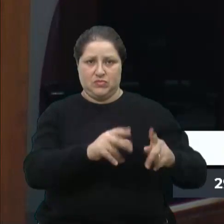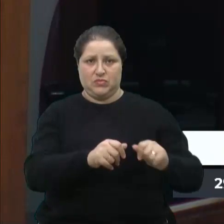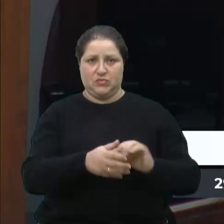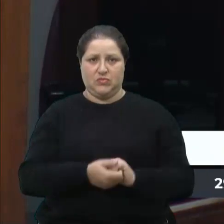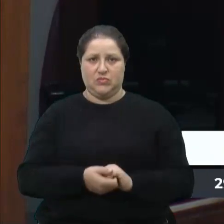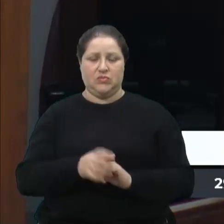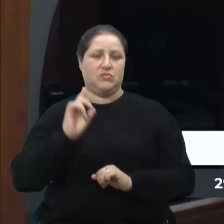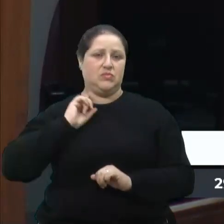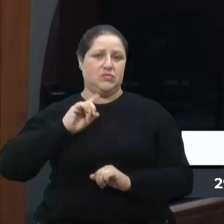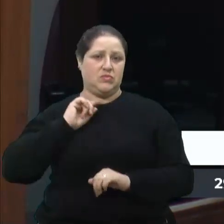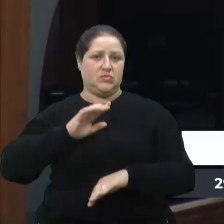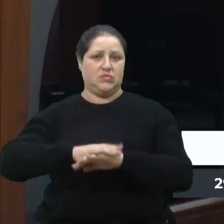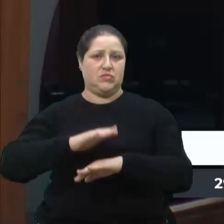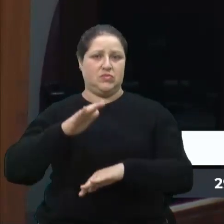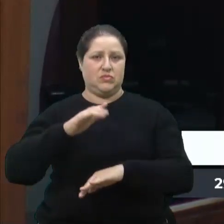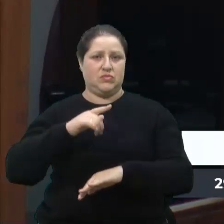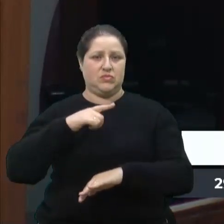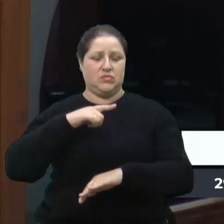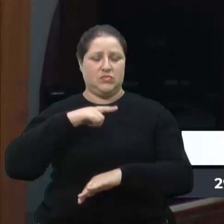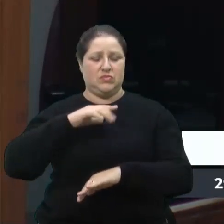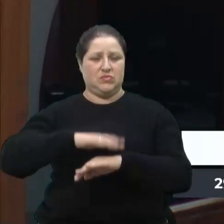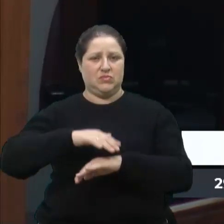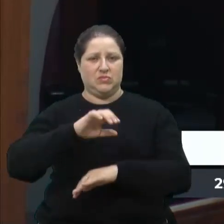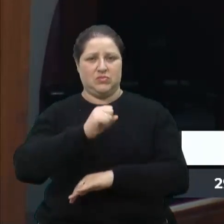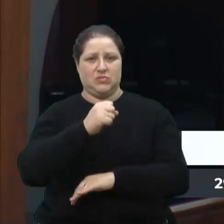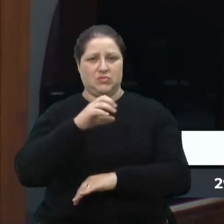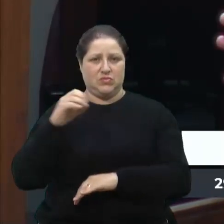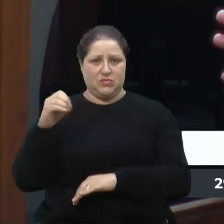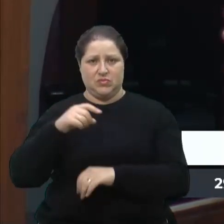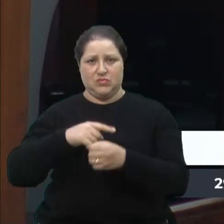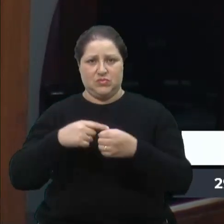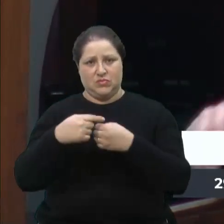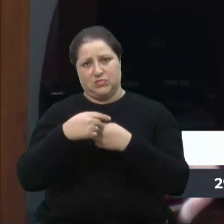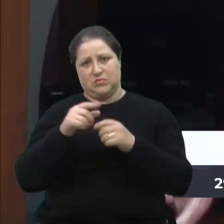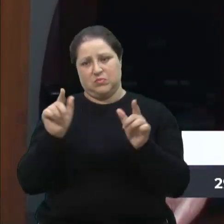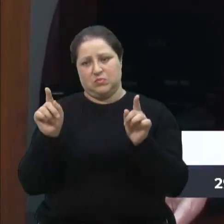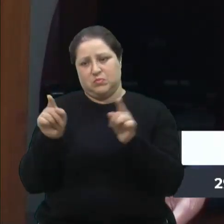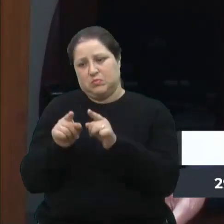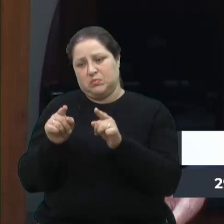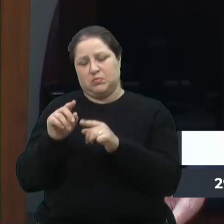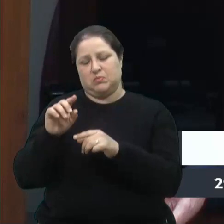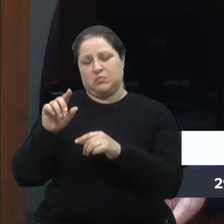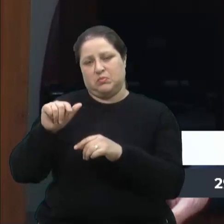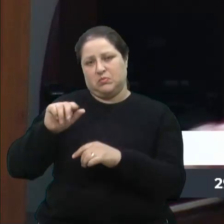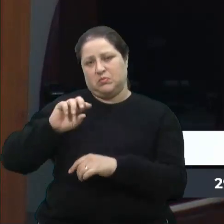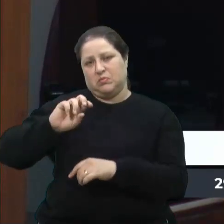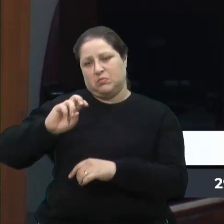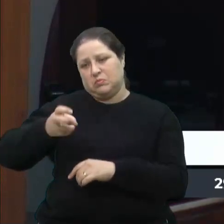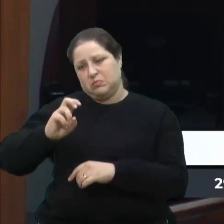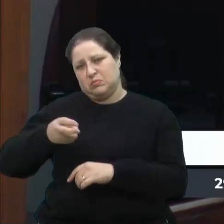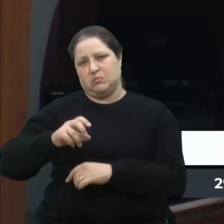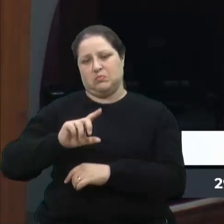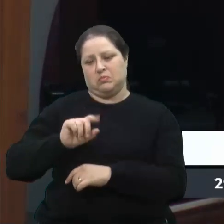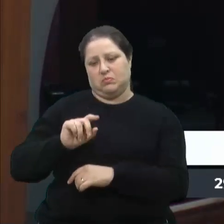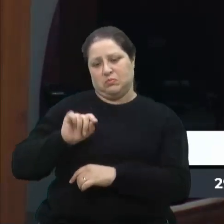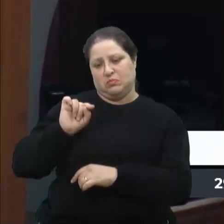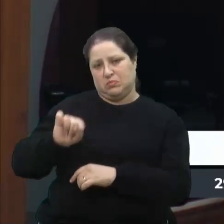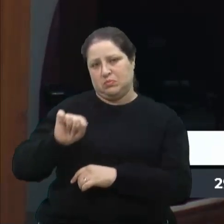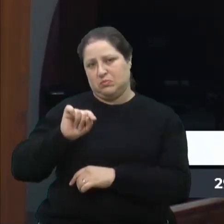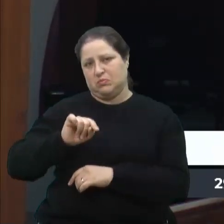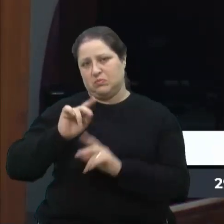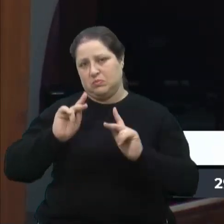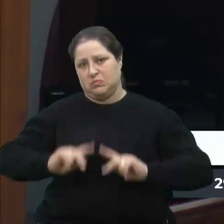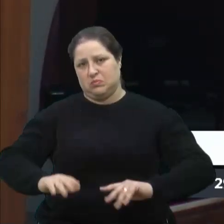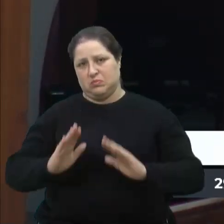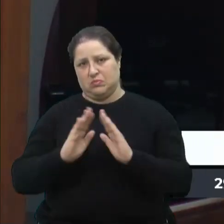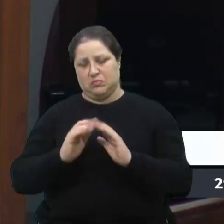Minas Gerais tem mais de 800 municípios, muitos pequenos, com 5, 10 mil habitantes. E nesses municípios pequenos, você sabe